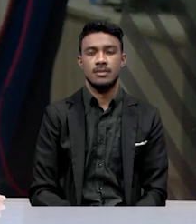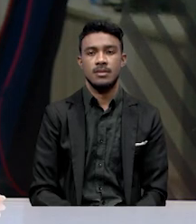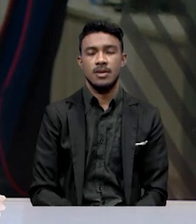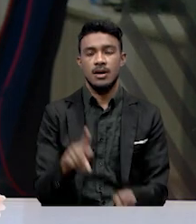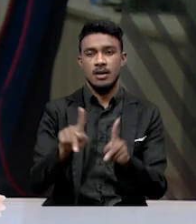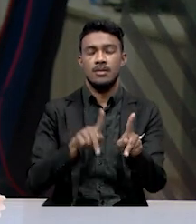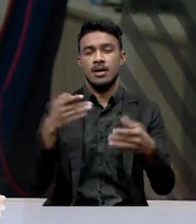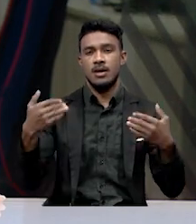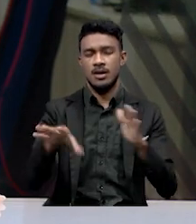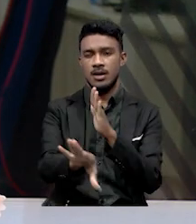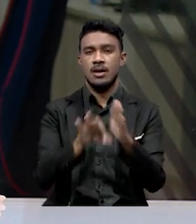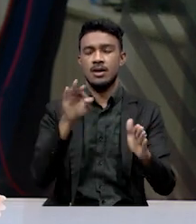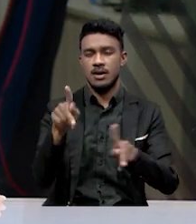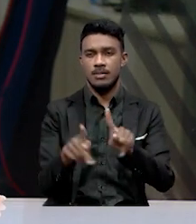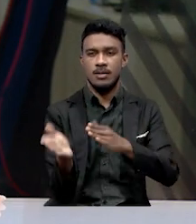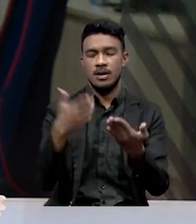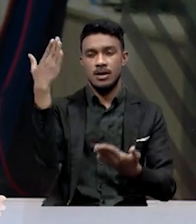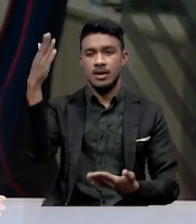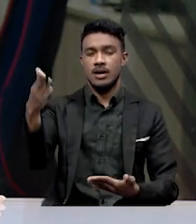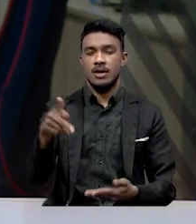Komunidade retang mate sing ida ia lagoa tasitolo.